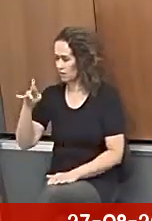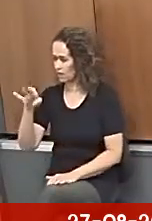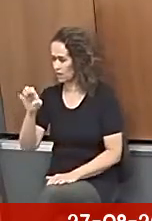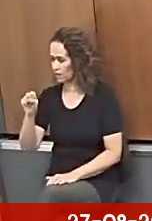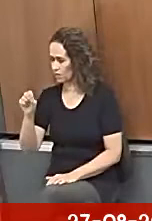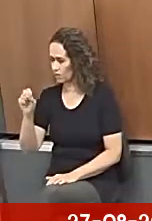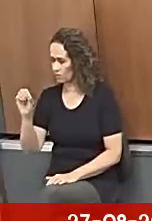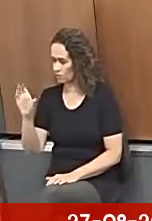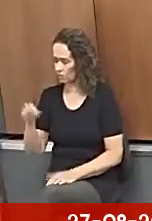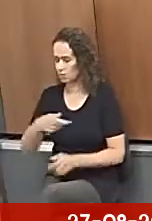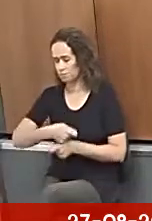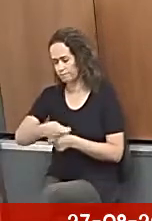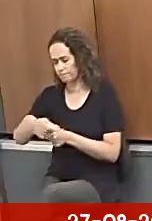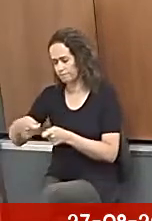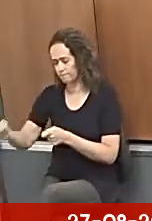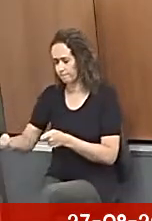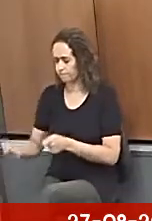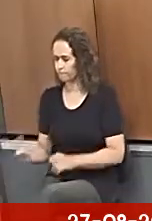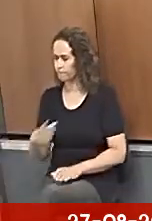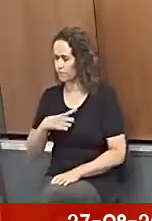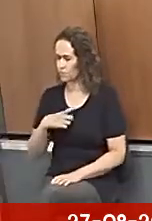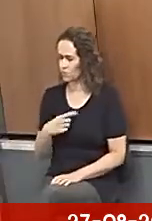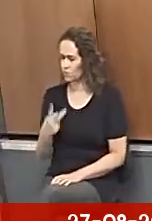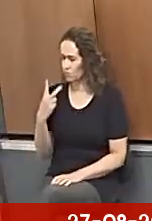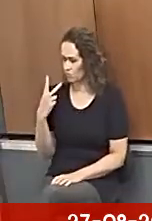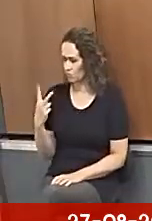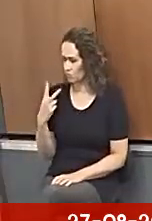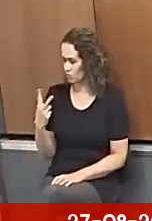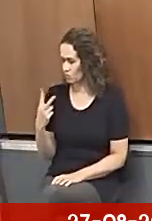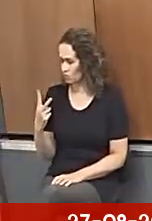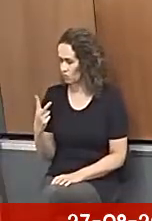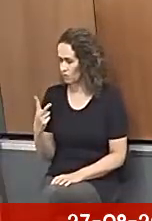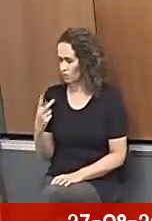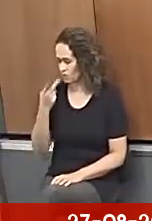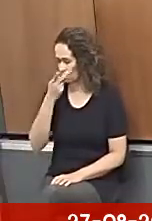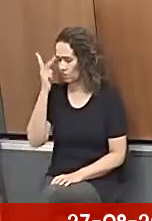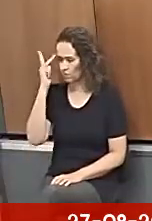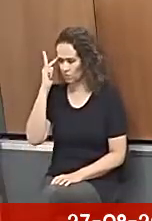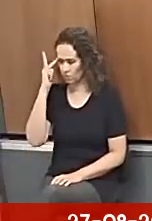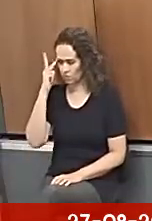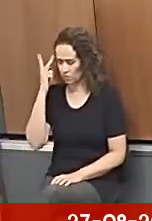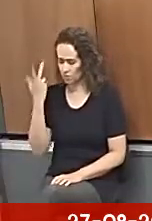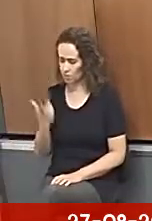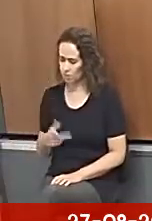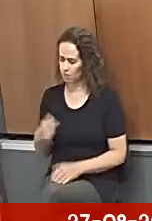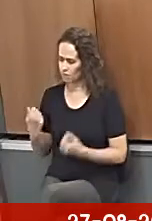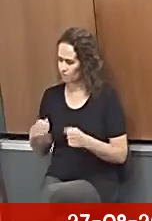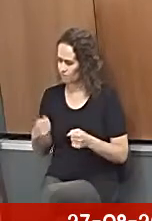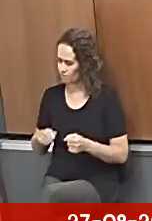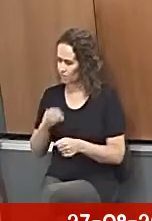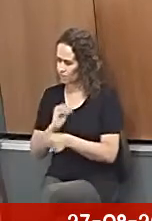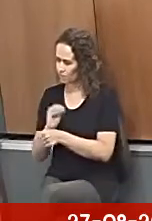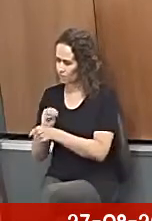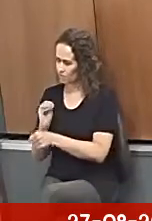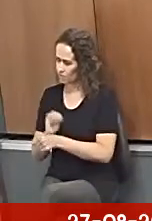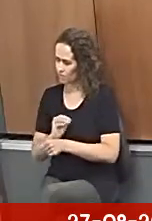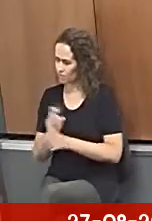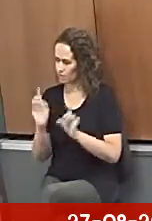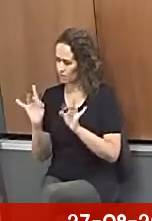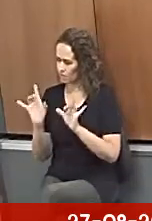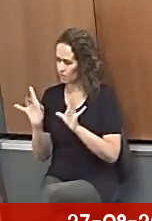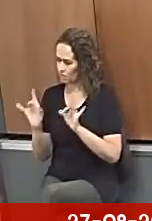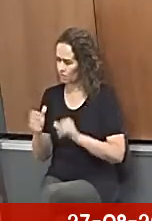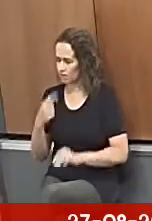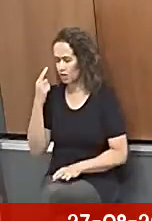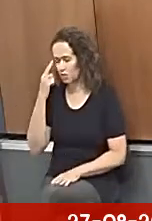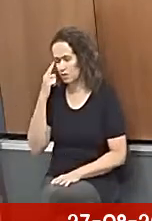aqui com pcd's nem com dois ptc de seu pai ele tem mobilidade reduzida ea belinha também não percebeu imagino que provavelmente